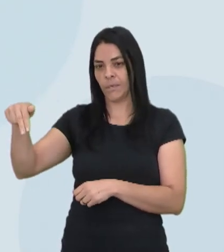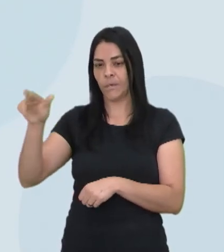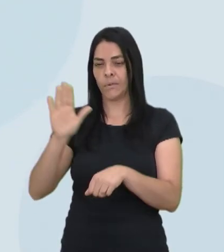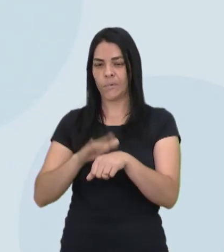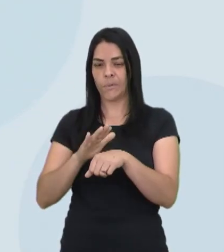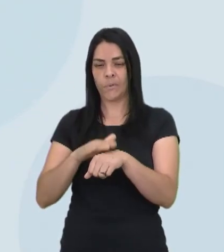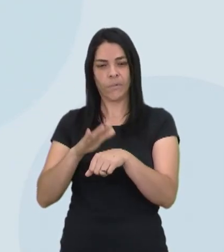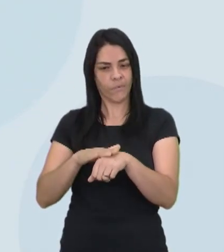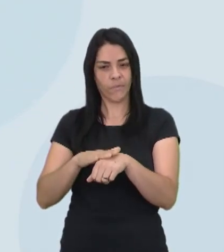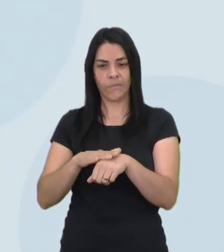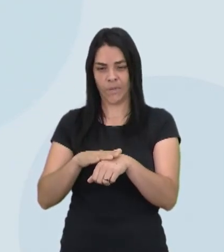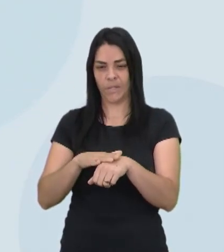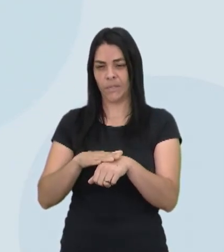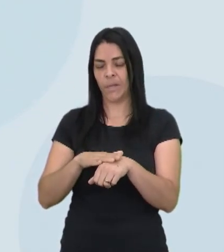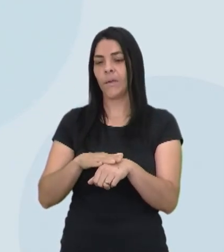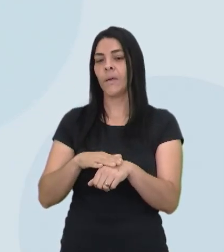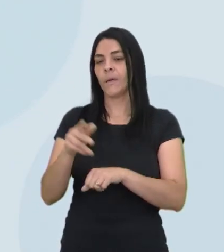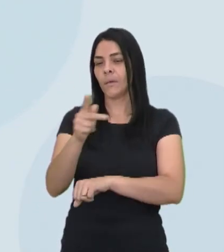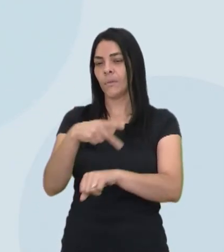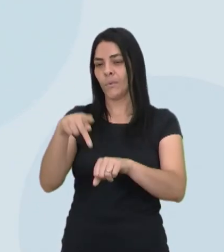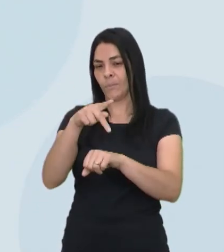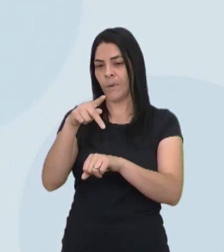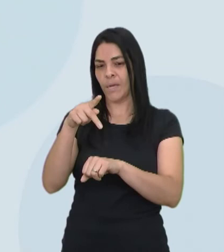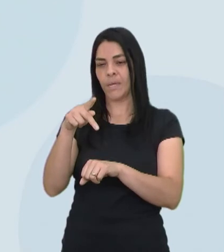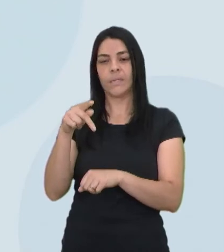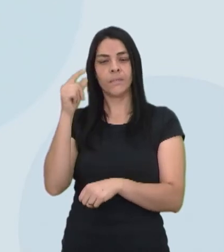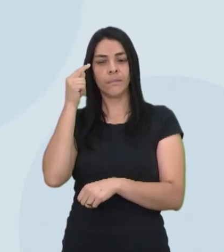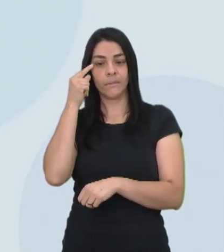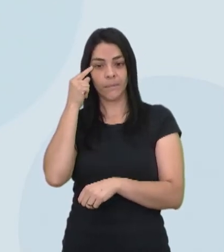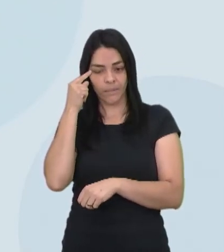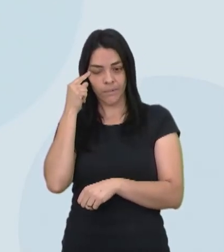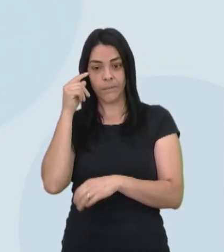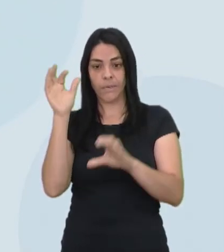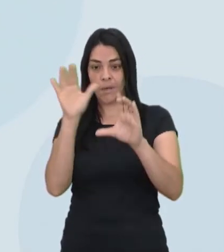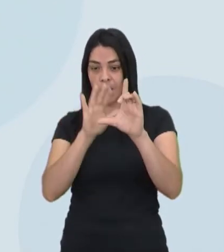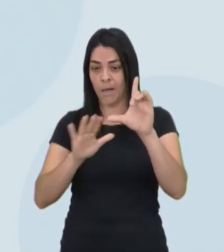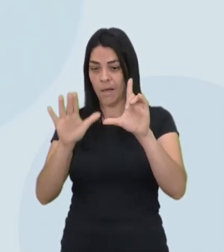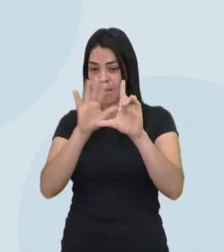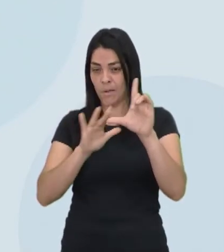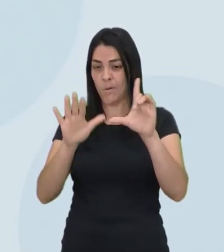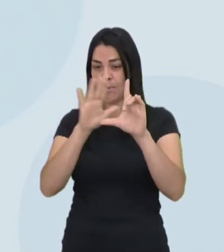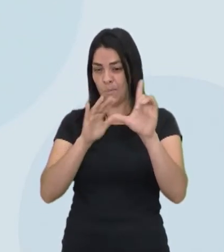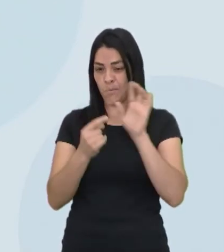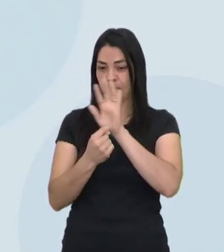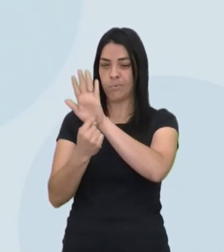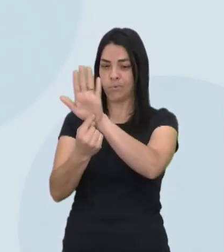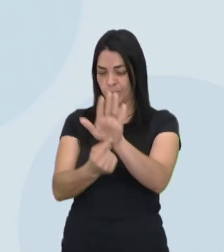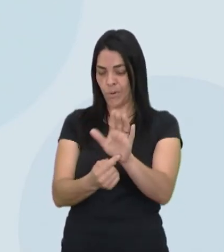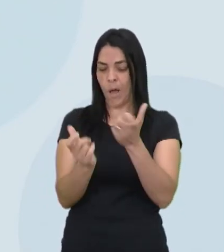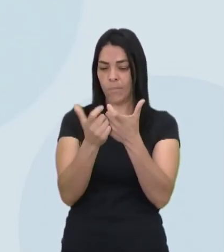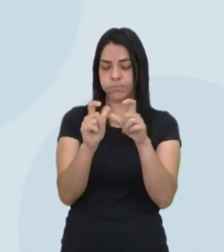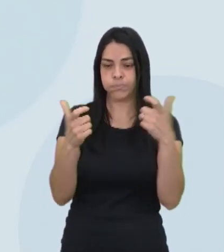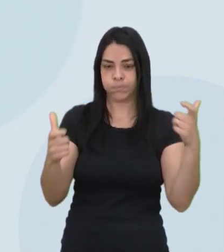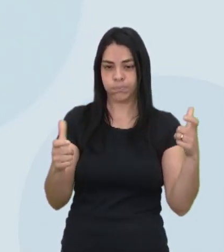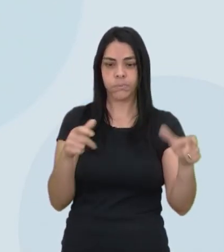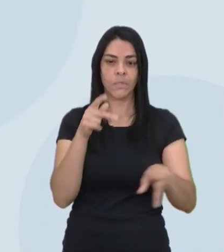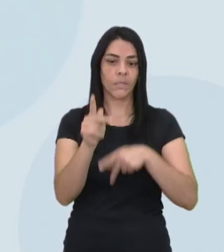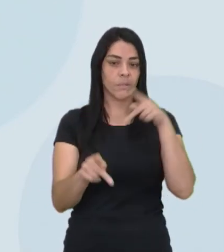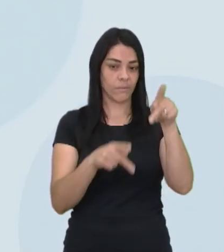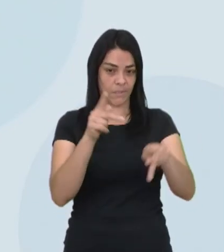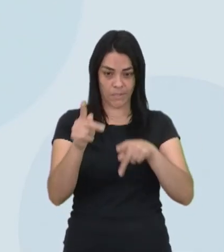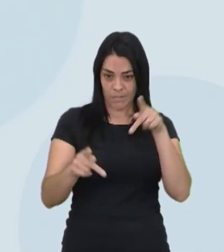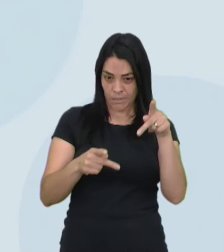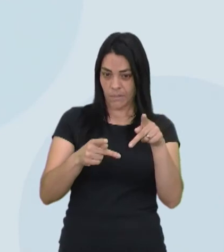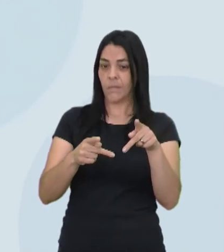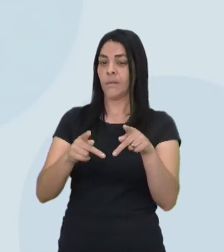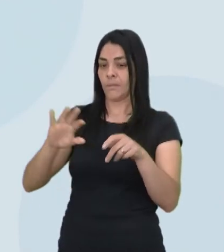feita em Chambal, na Índia. A imagem pode ser ilustrativa, aí, porém a superpopulação é algo que pode vir a